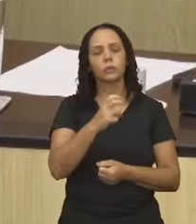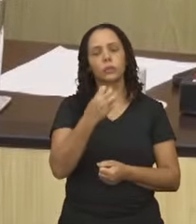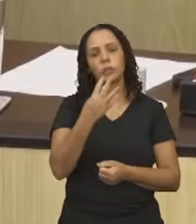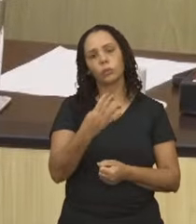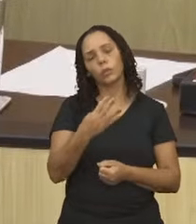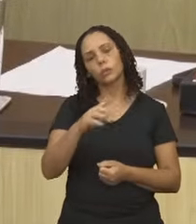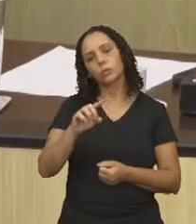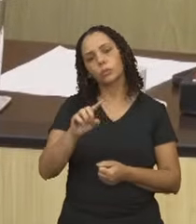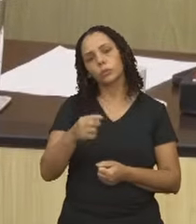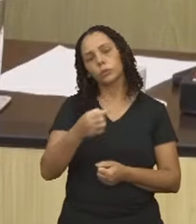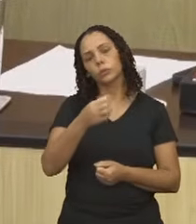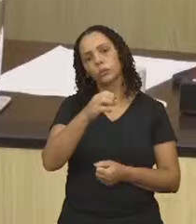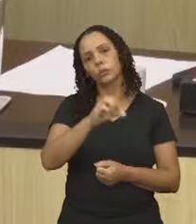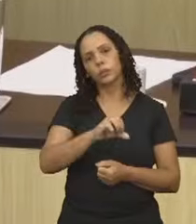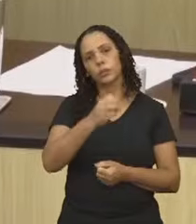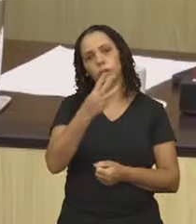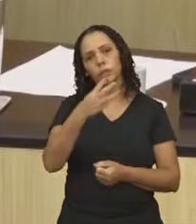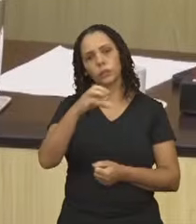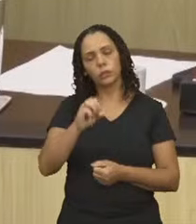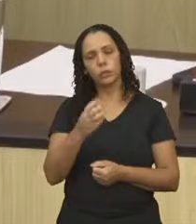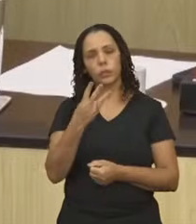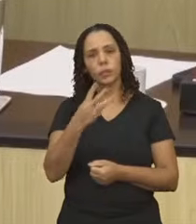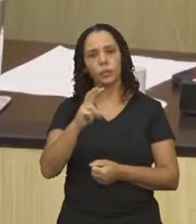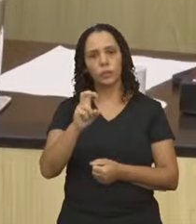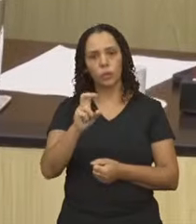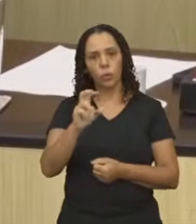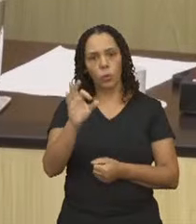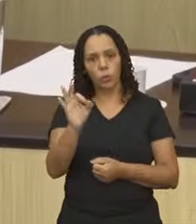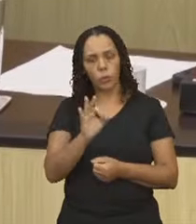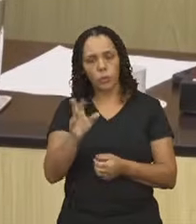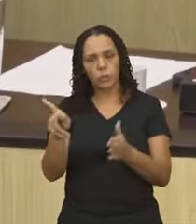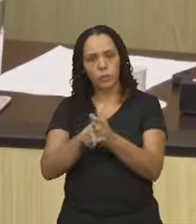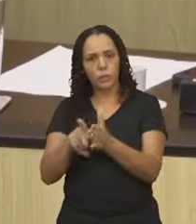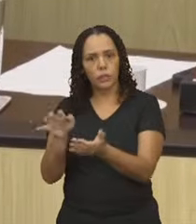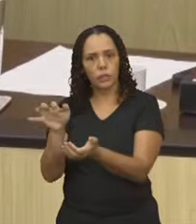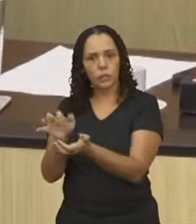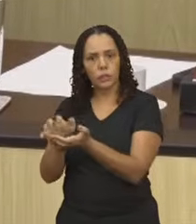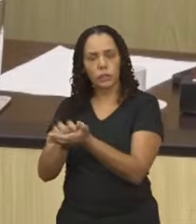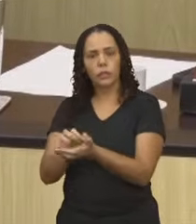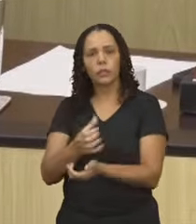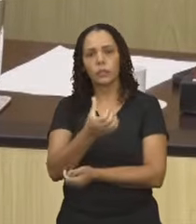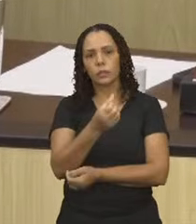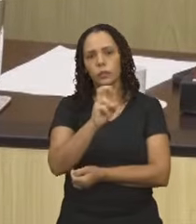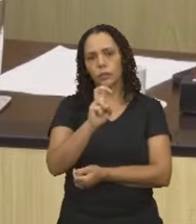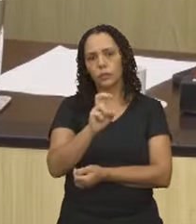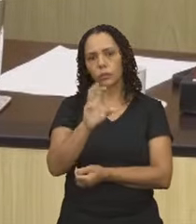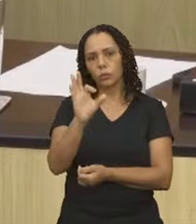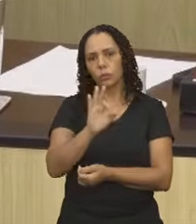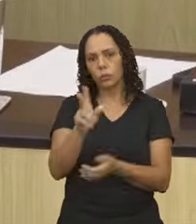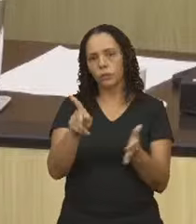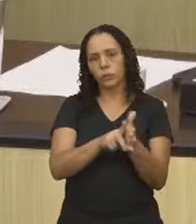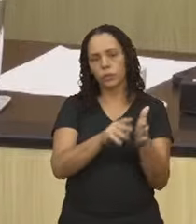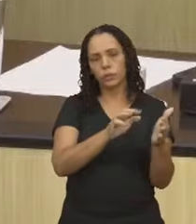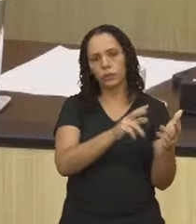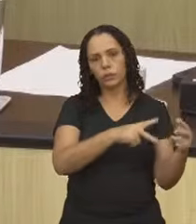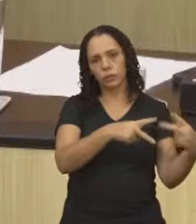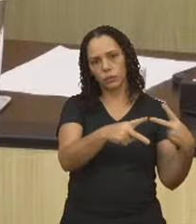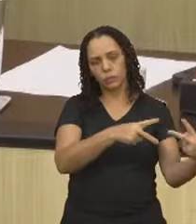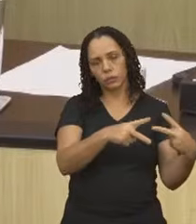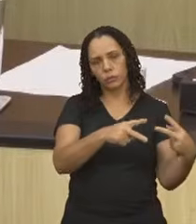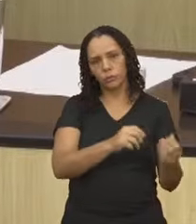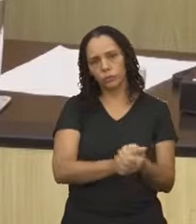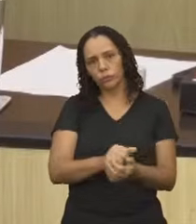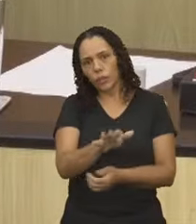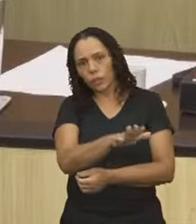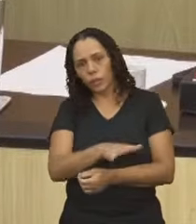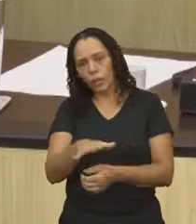54.939, seria 35% do município de Jacareí e 65% do município de São José dos Campos. A área